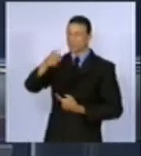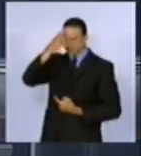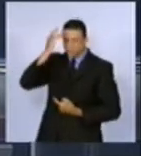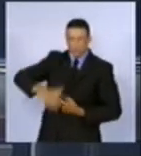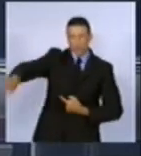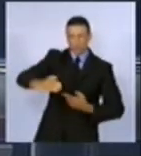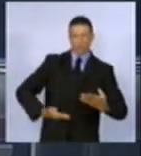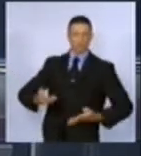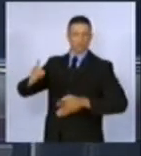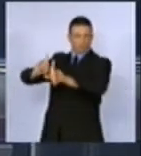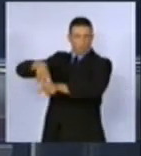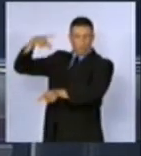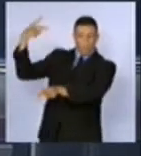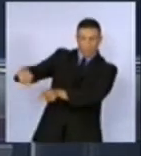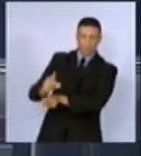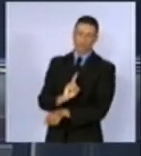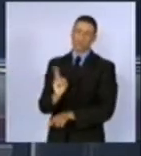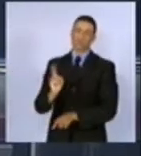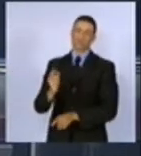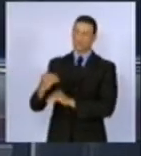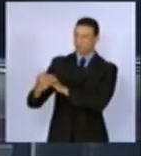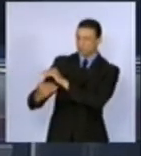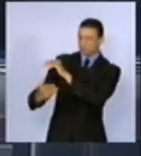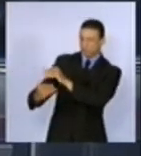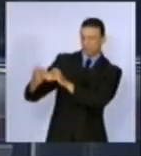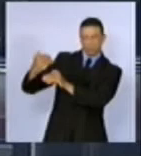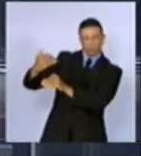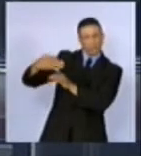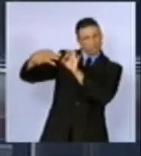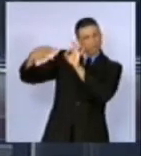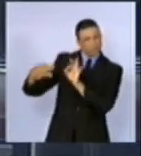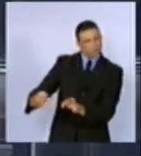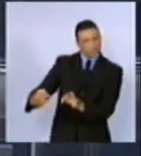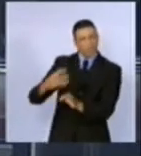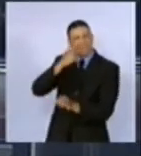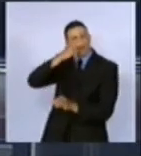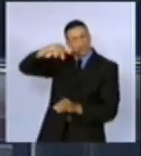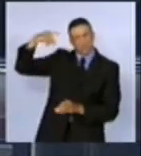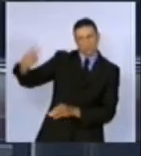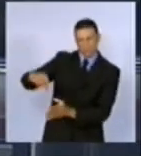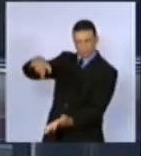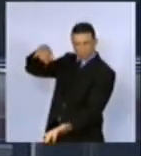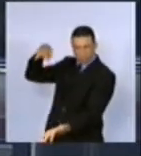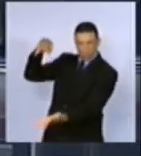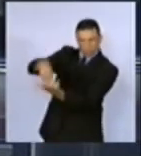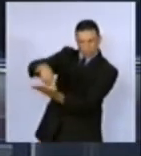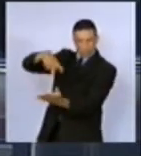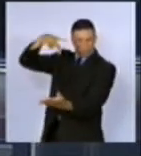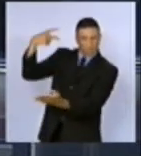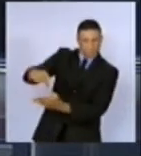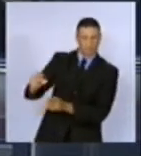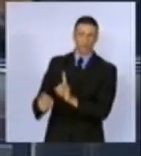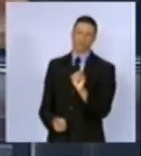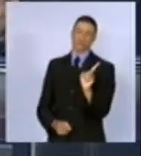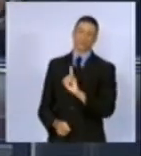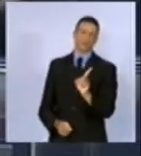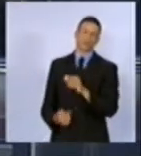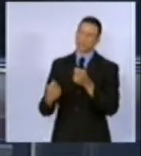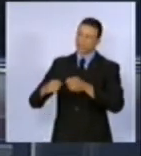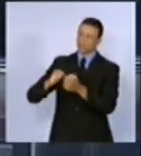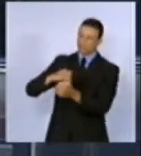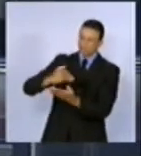Rurais têm que buscar uma transição que não seja uma punição uma transição passivo de